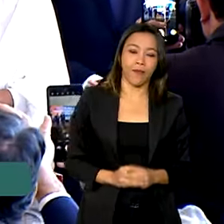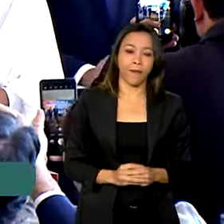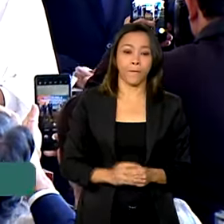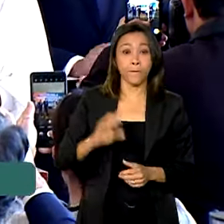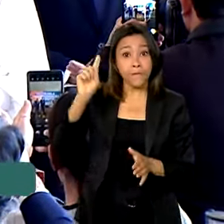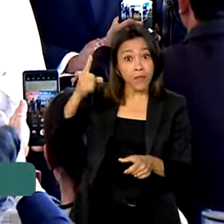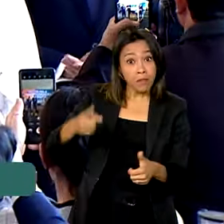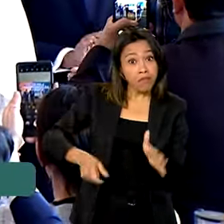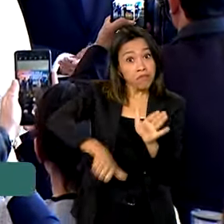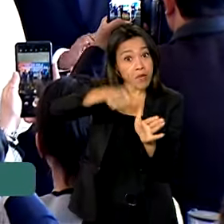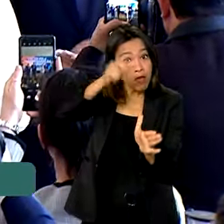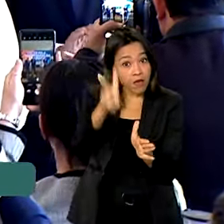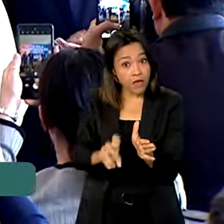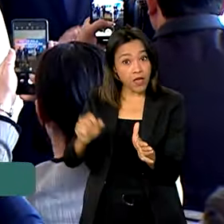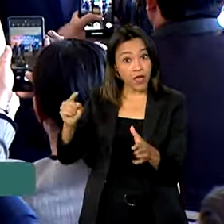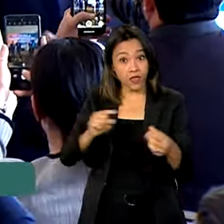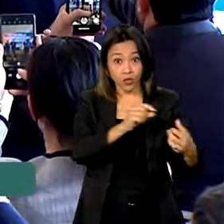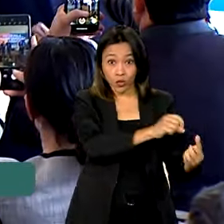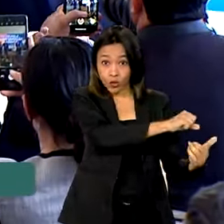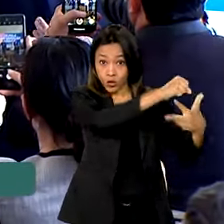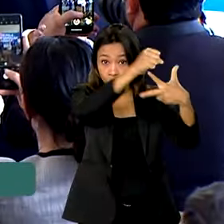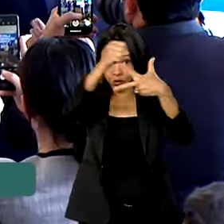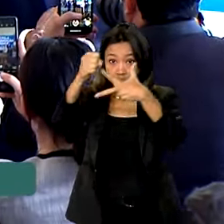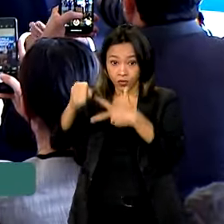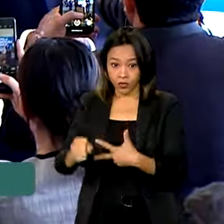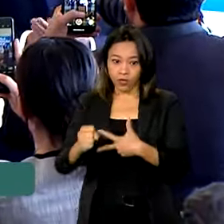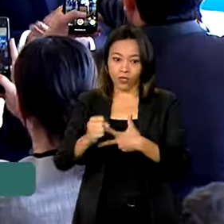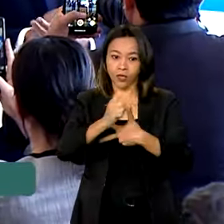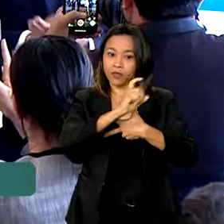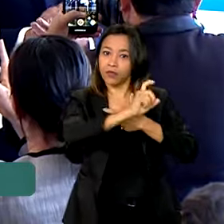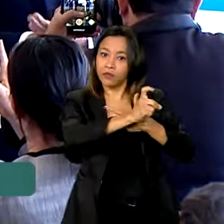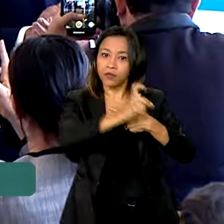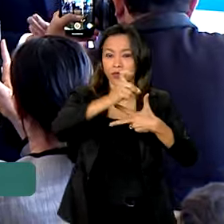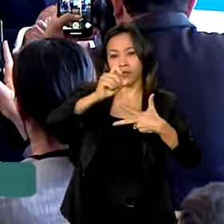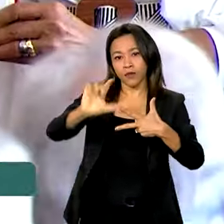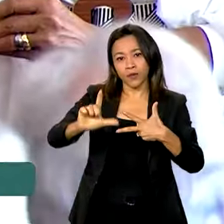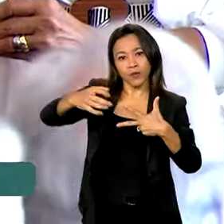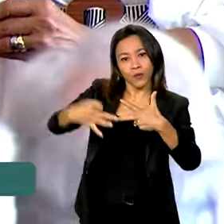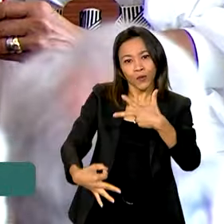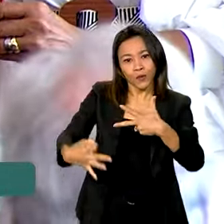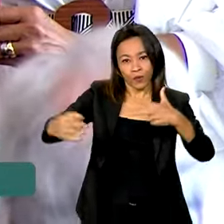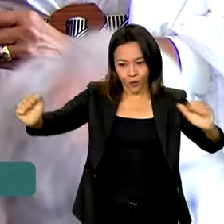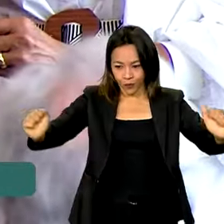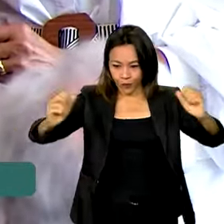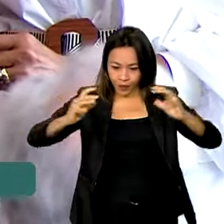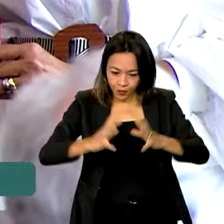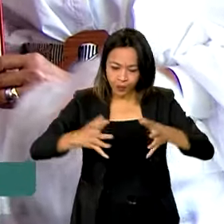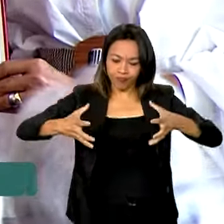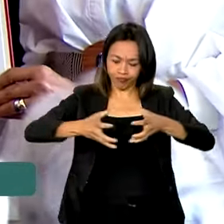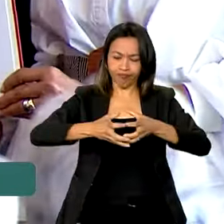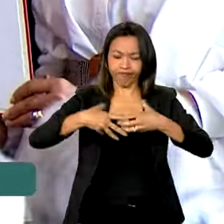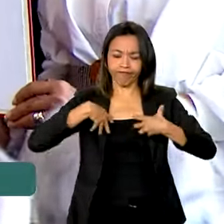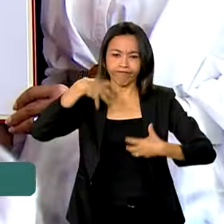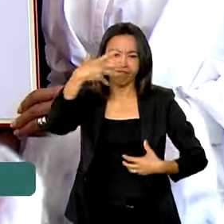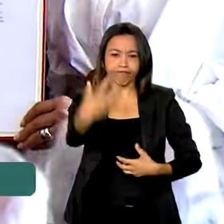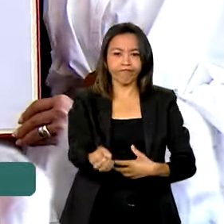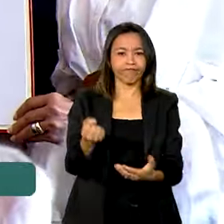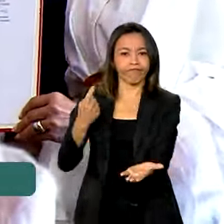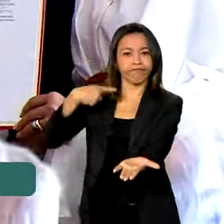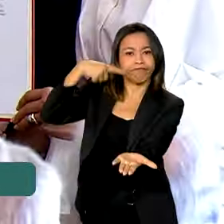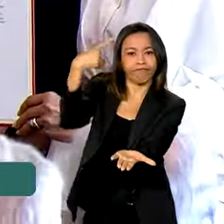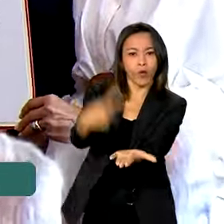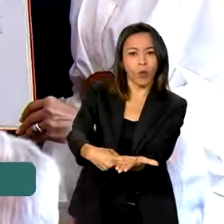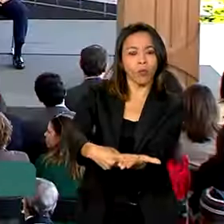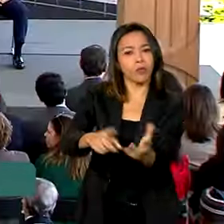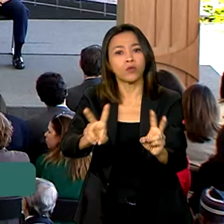Pela primeira vez, os poderes executivo, legislativo e judiciário se unem para assumir a responsabilidade sobre o